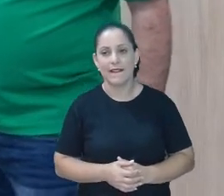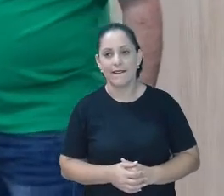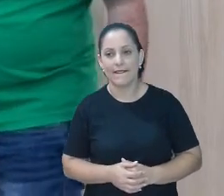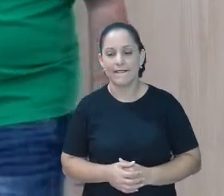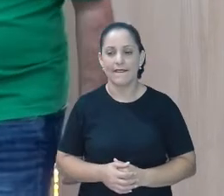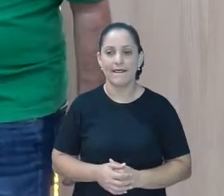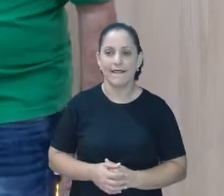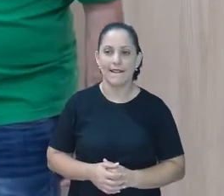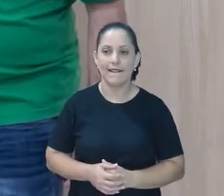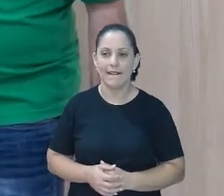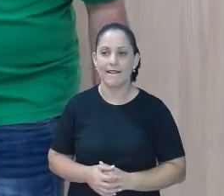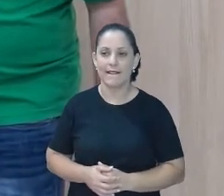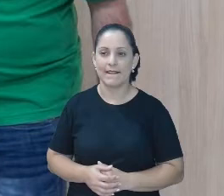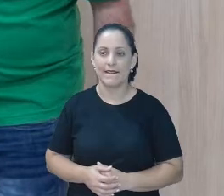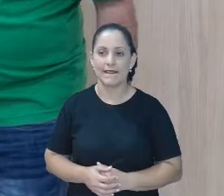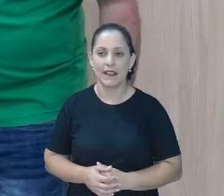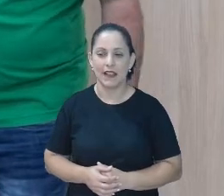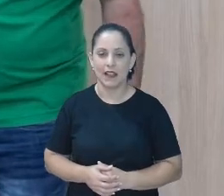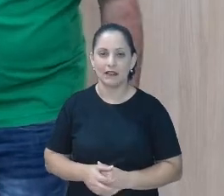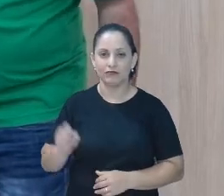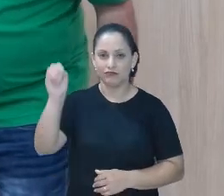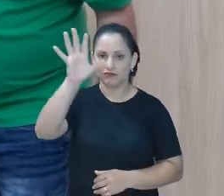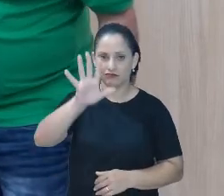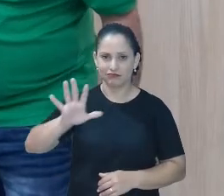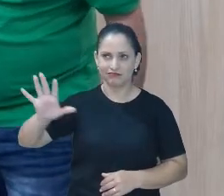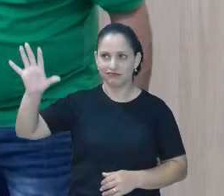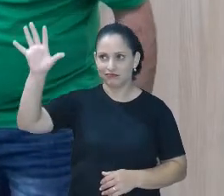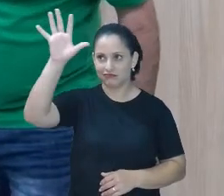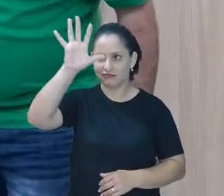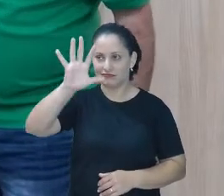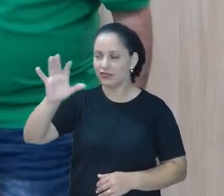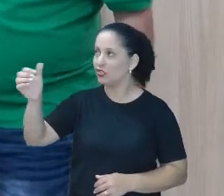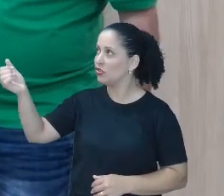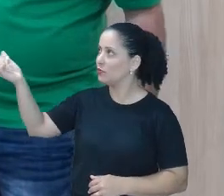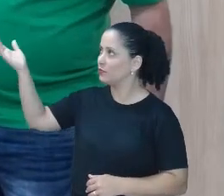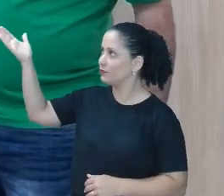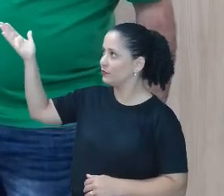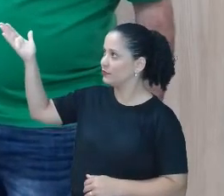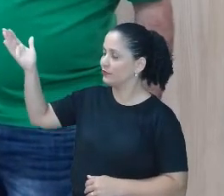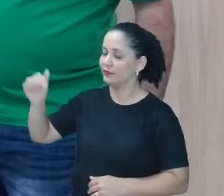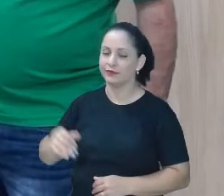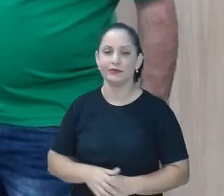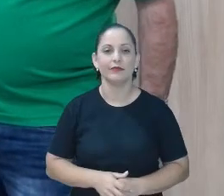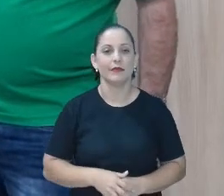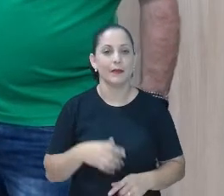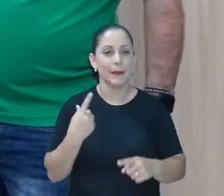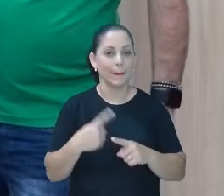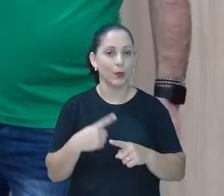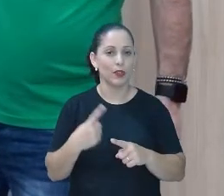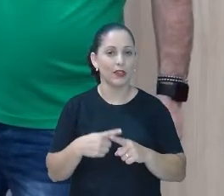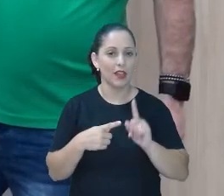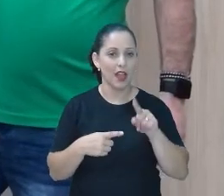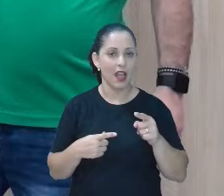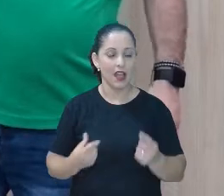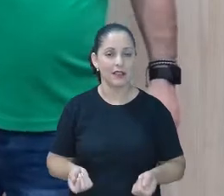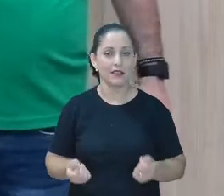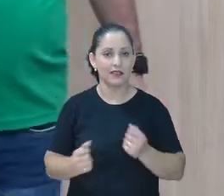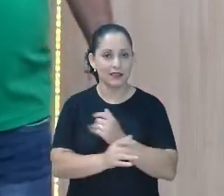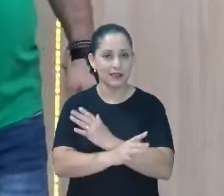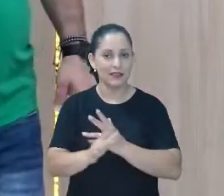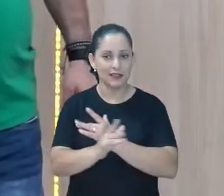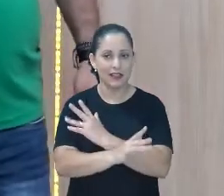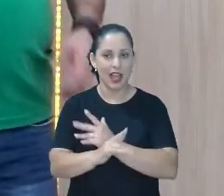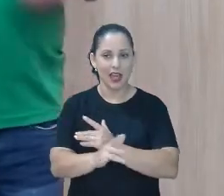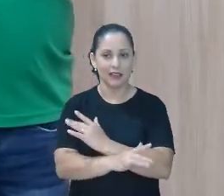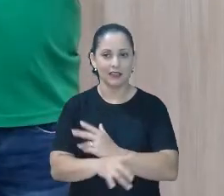Mas está mais para essa região daqui, certo? Porque Constantinopla foi